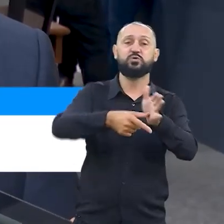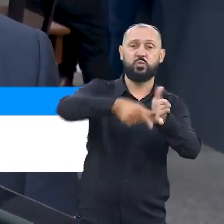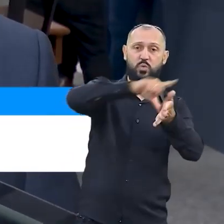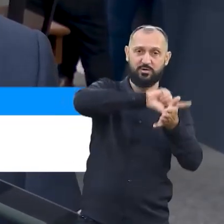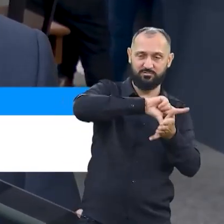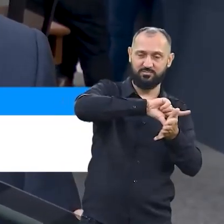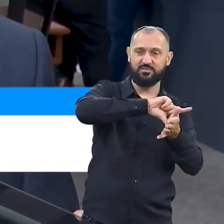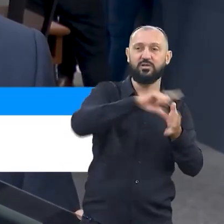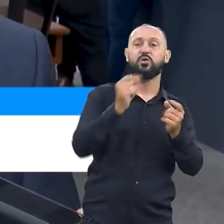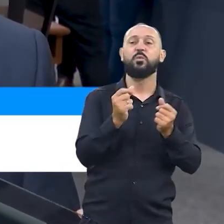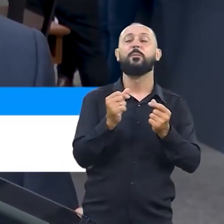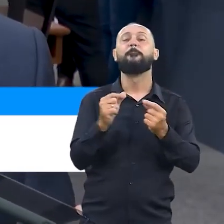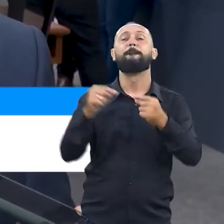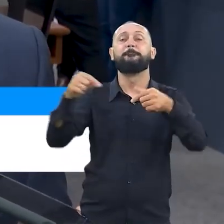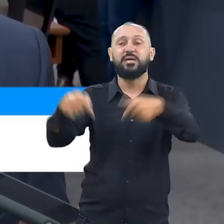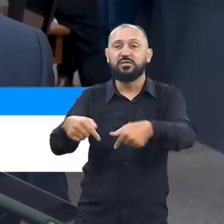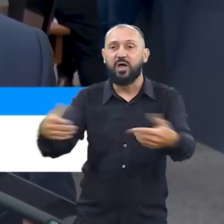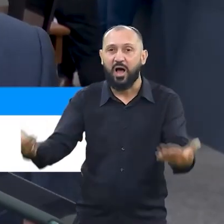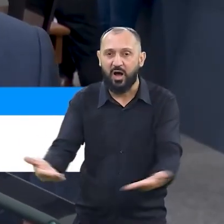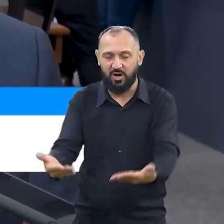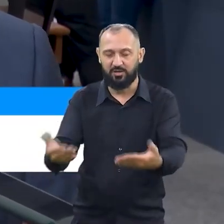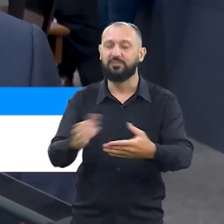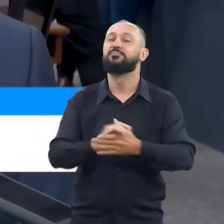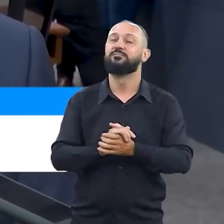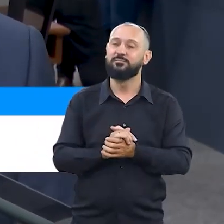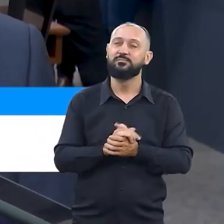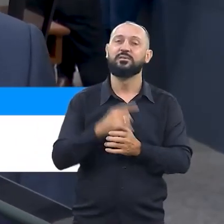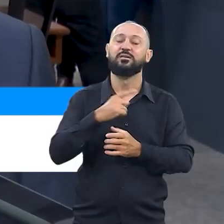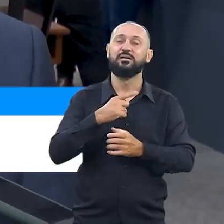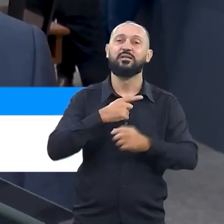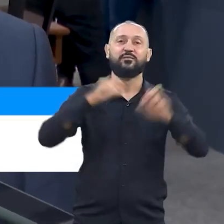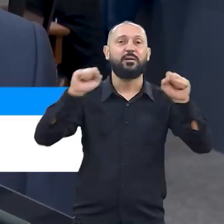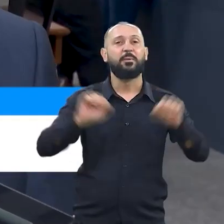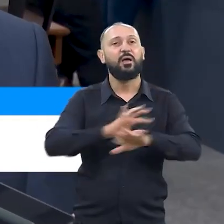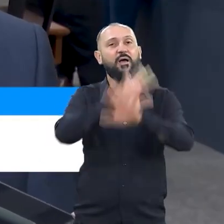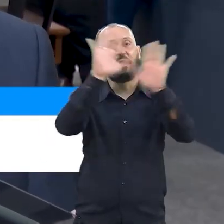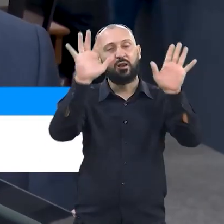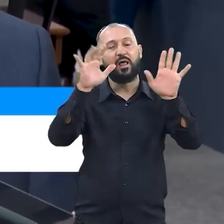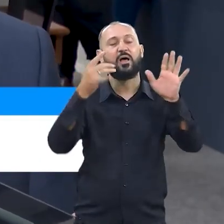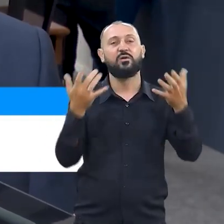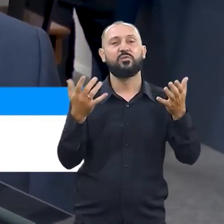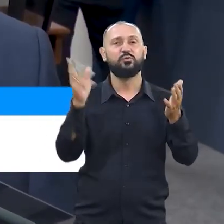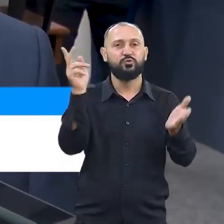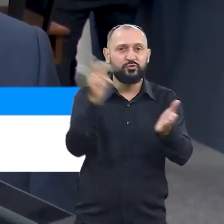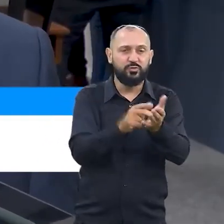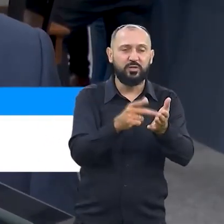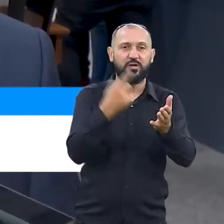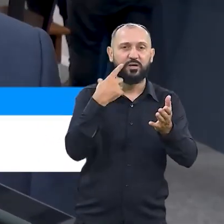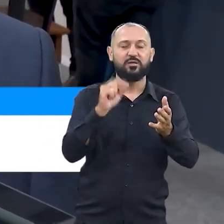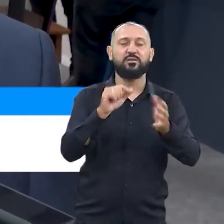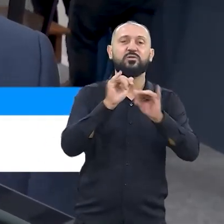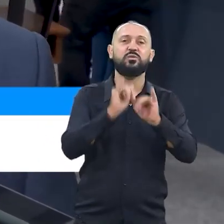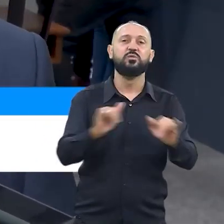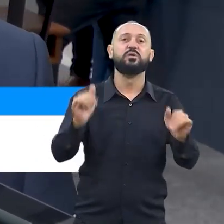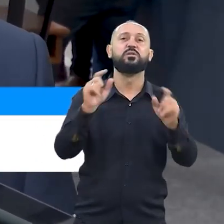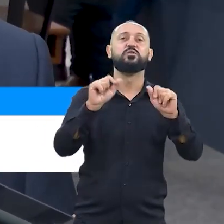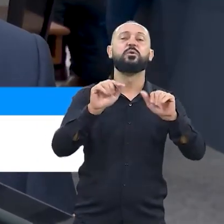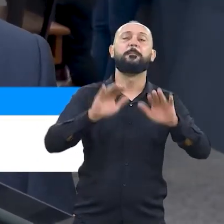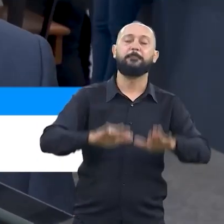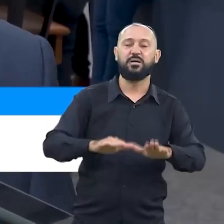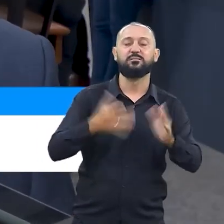para o consumidor, que mostre como que era o preço antes e como que era o preço agora, né? Então, que exista mais transparência na